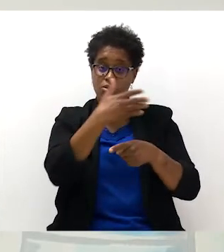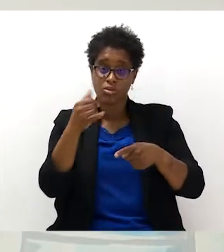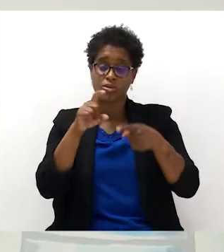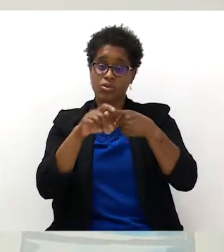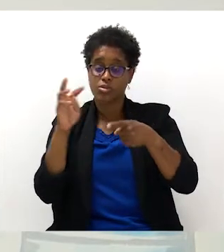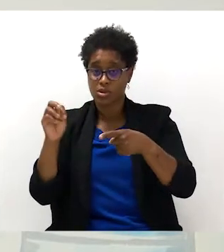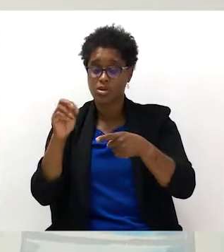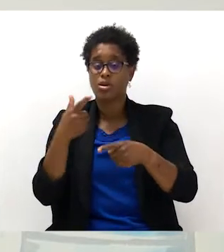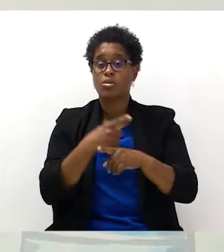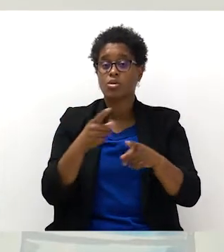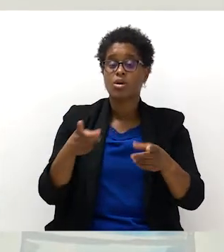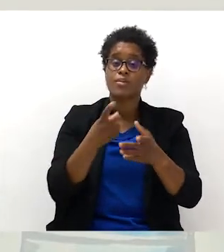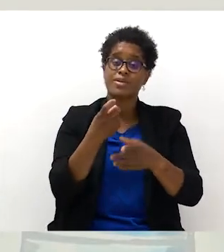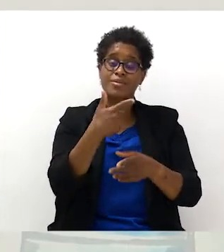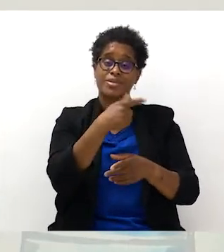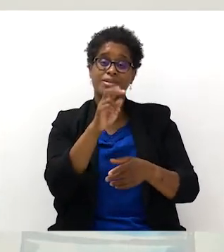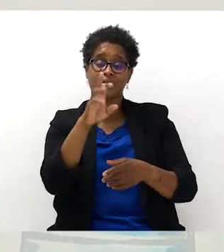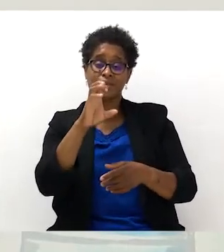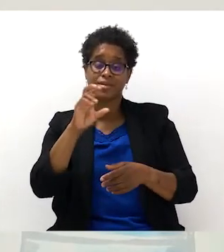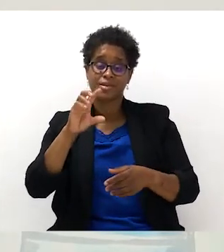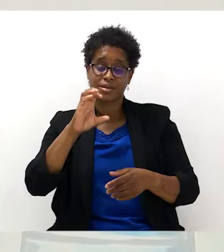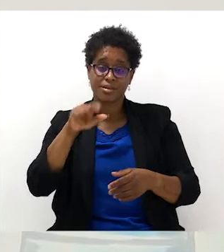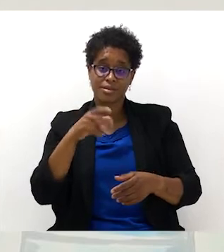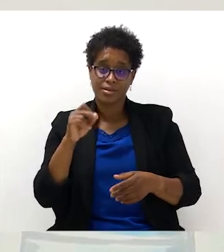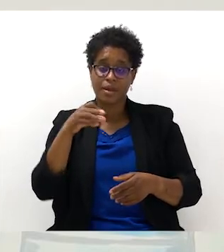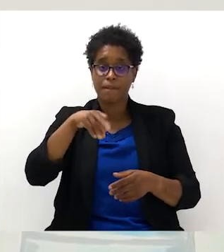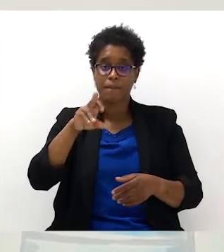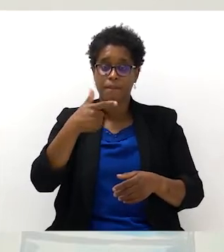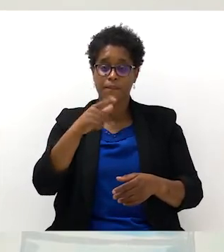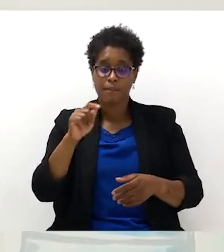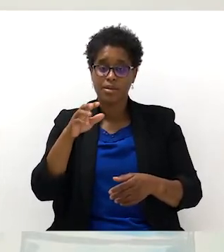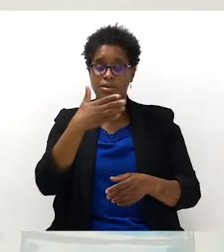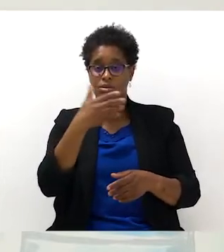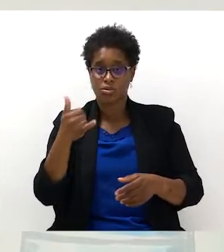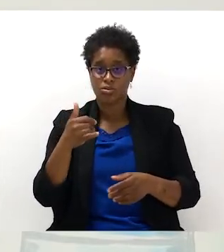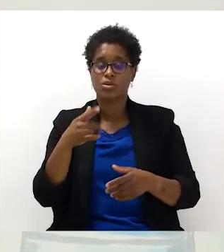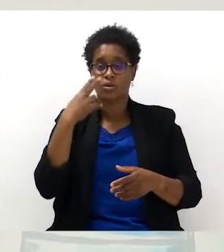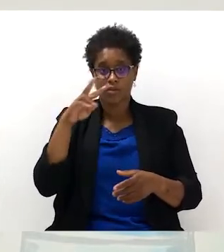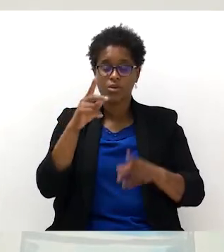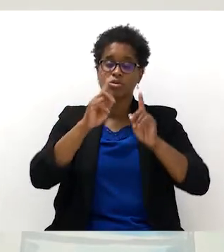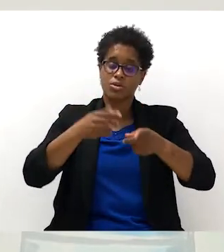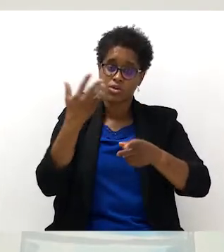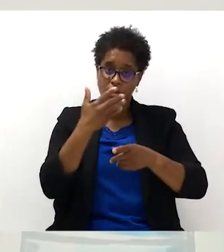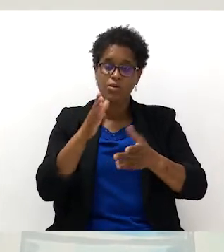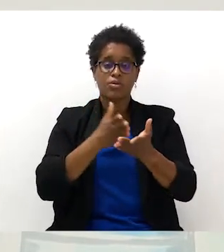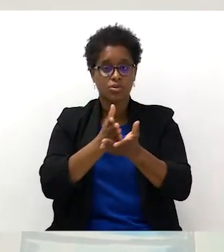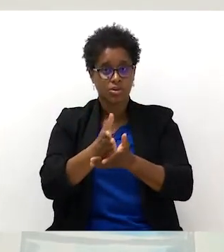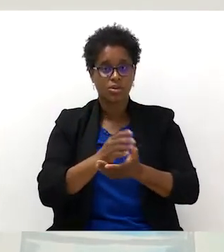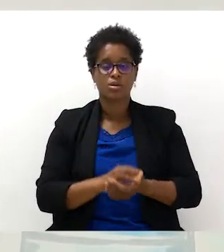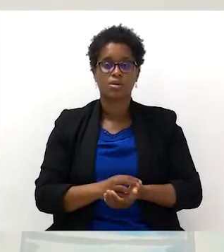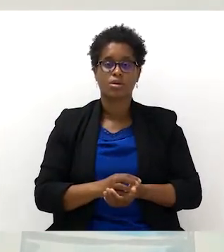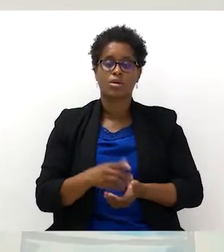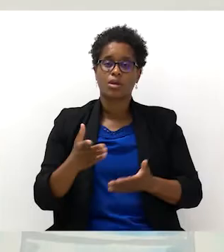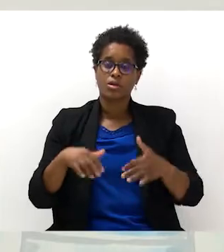terça parte de 12. Como vimos no início da aula, vamos continuar. Então, depois da